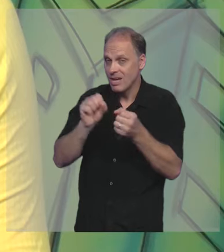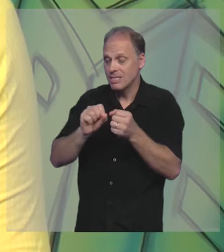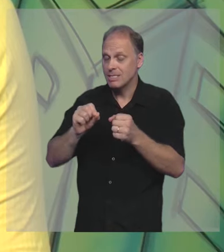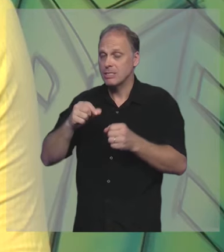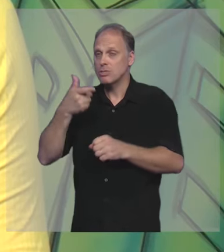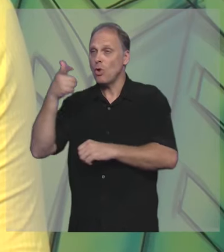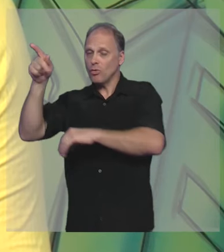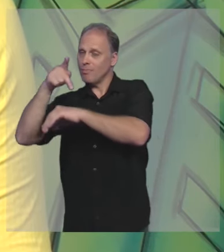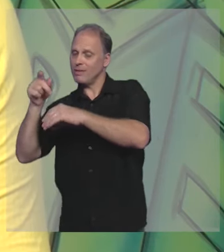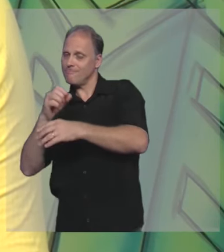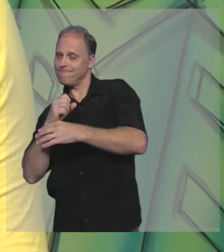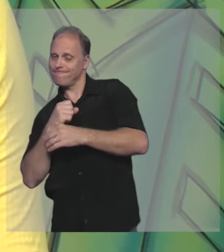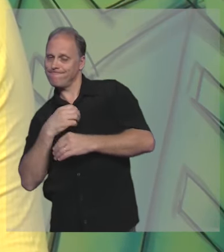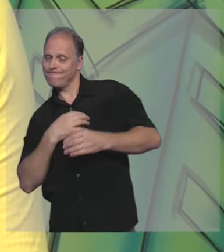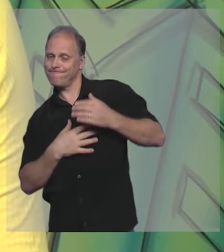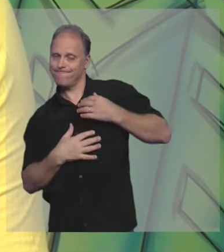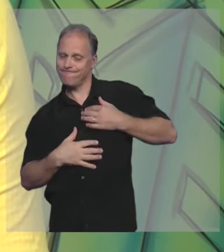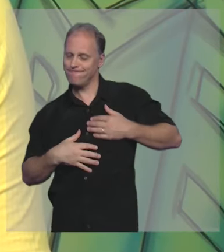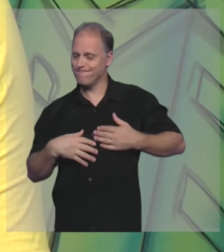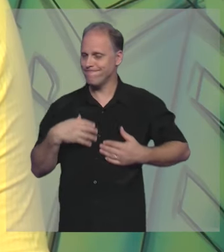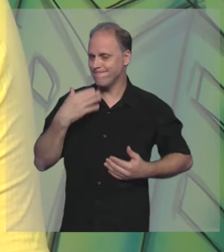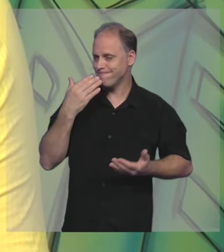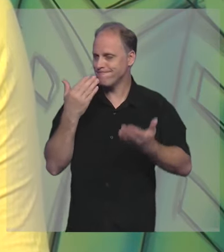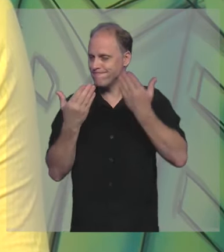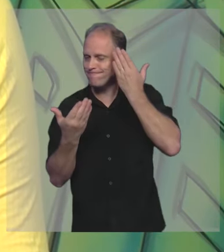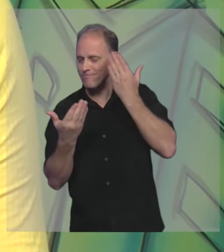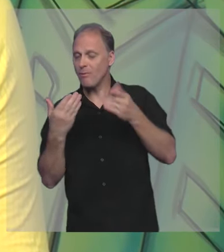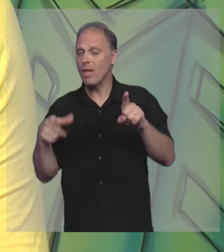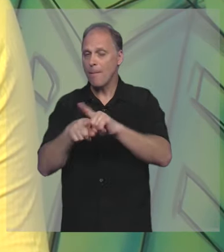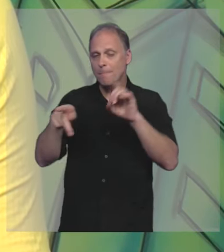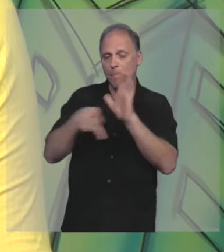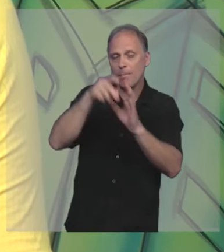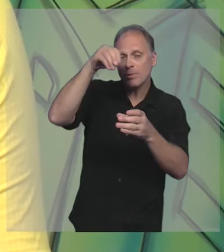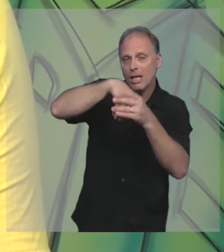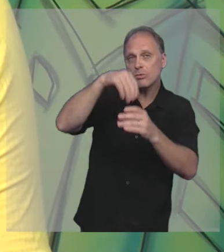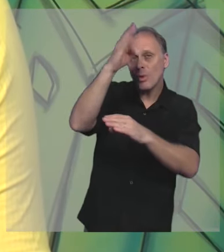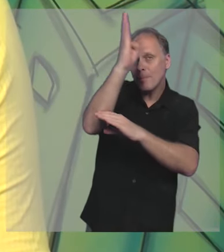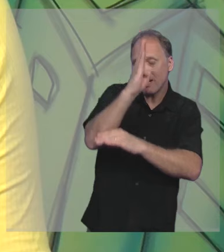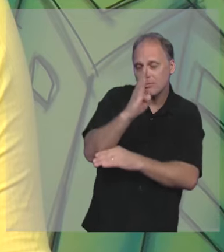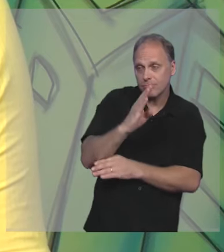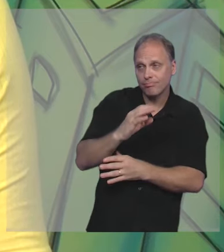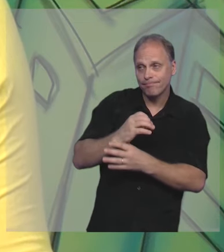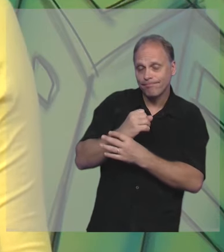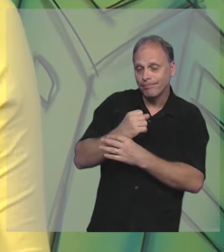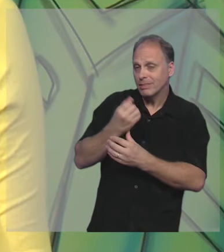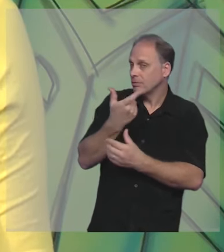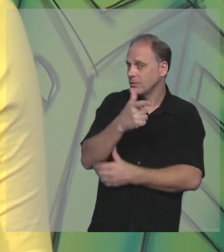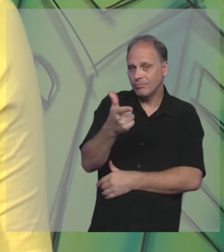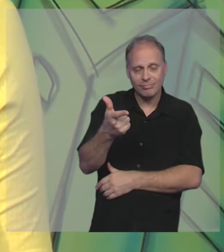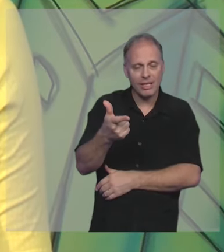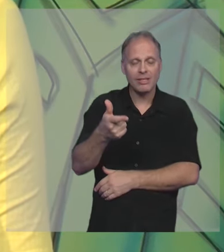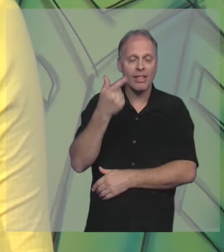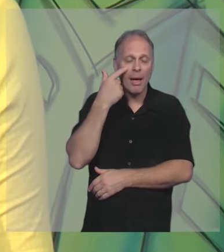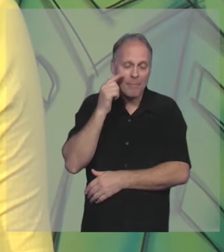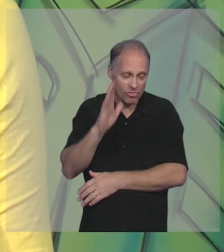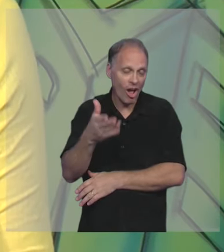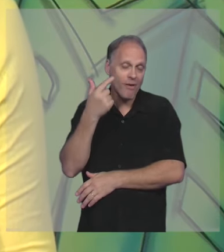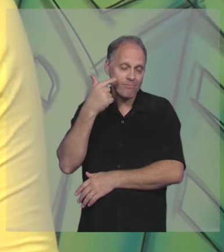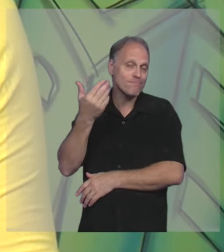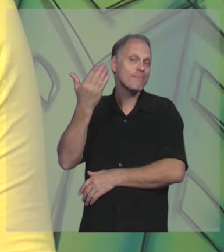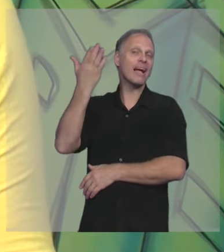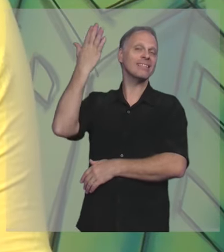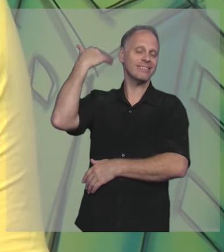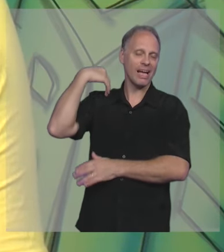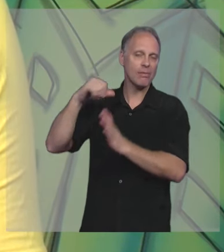grande insegurança, isso gera um grande risco dentro do país e, consequentemente, nós já vimos em outros anos